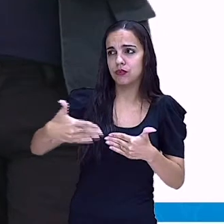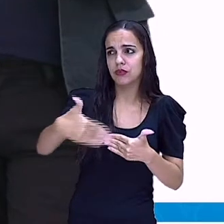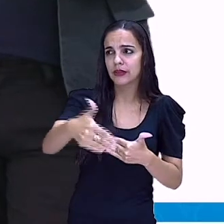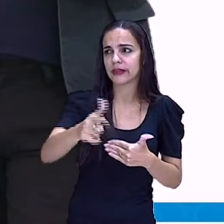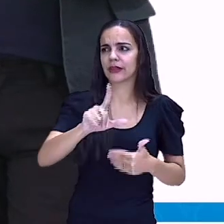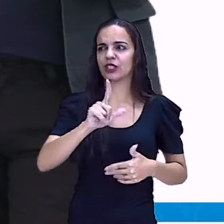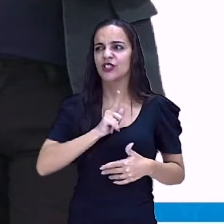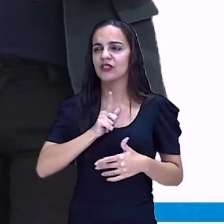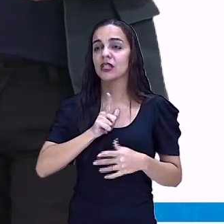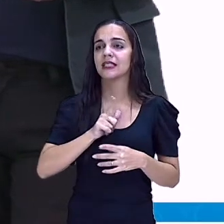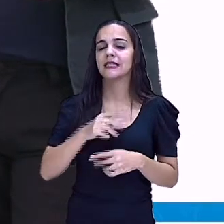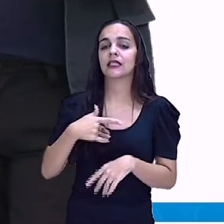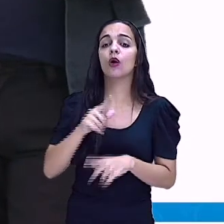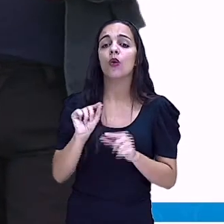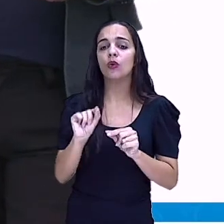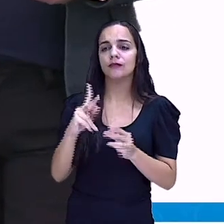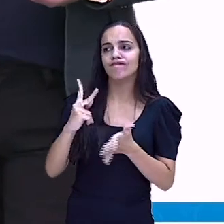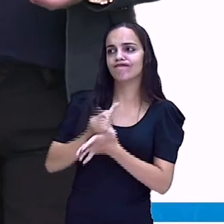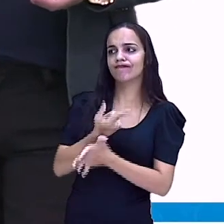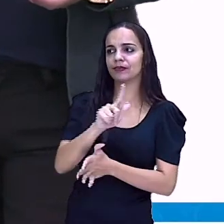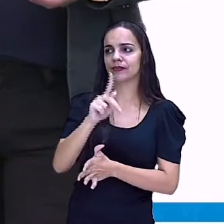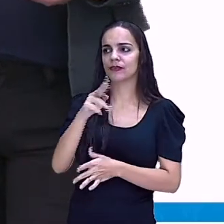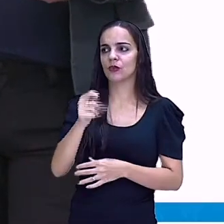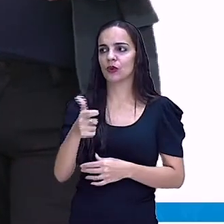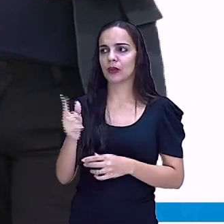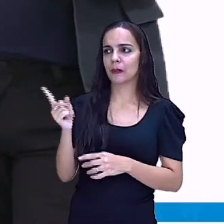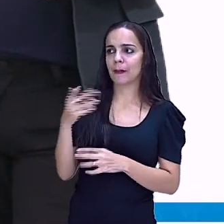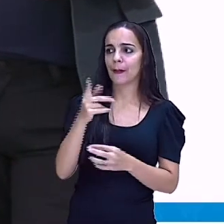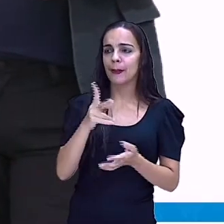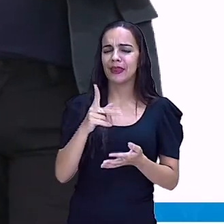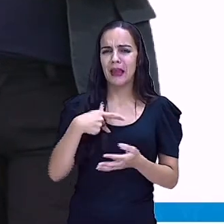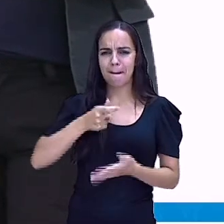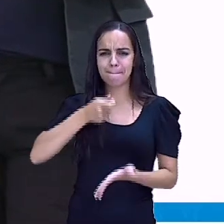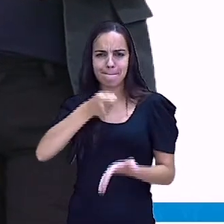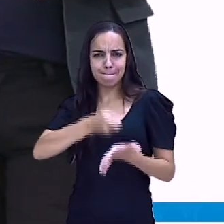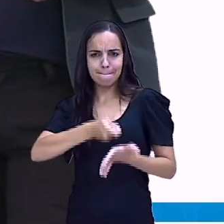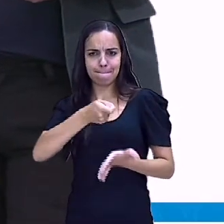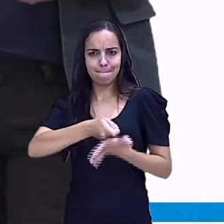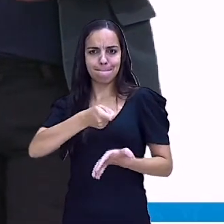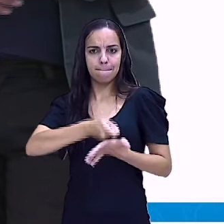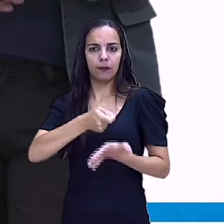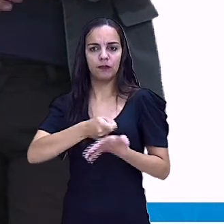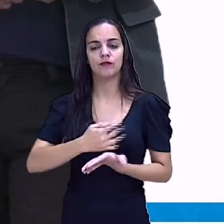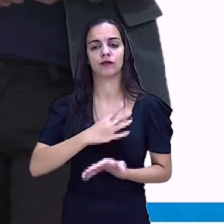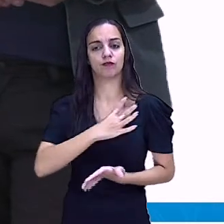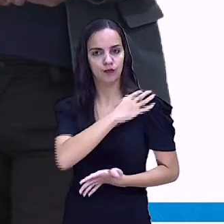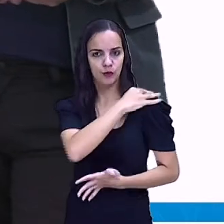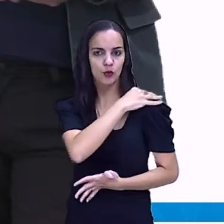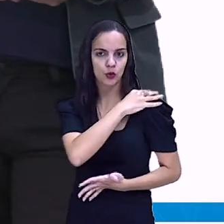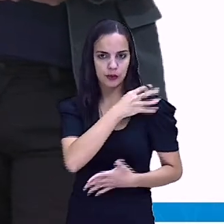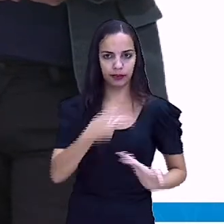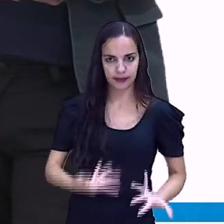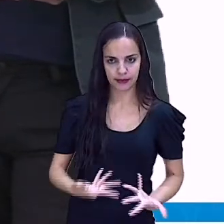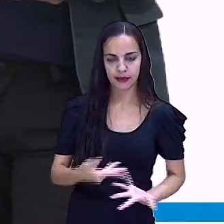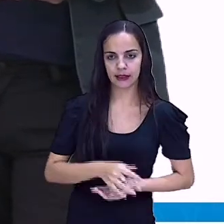de tentativas de implantar uma ditadura sindicalista no país.